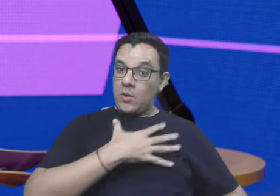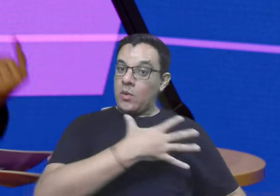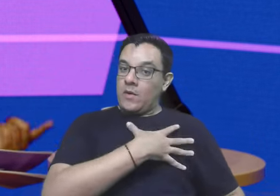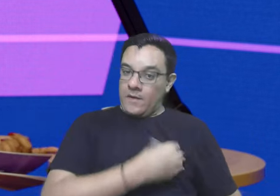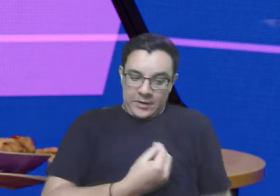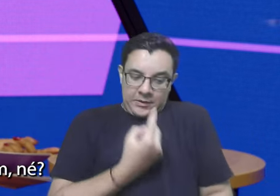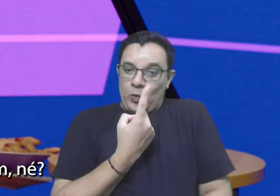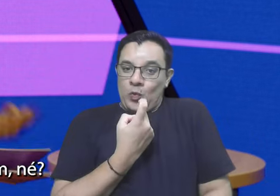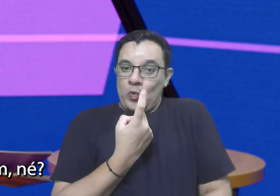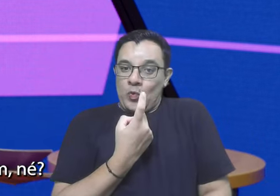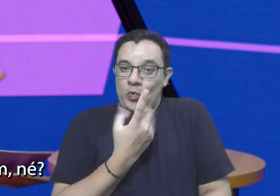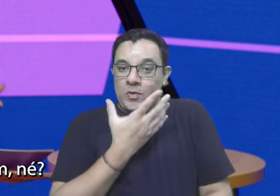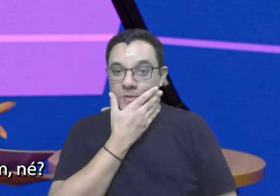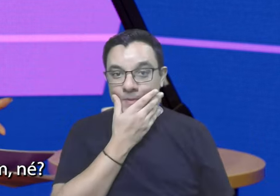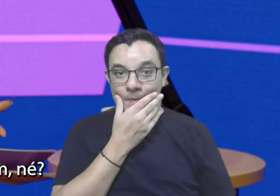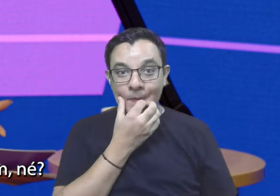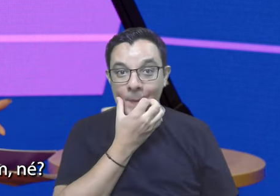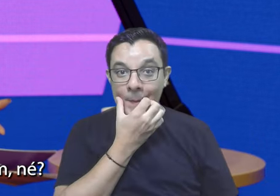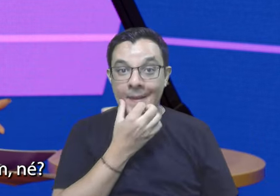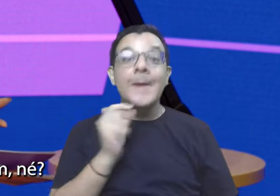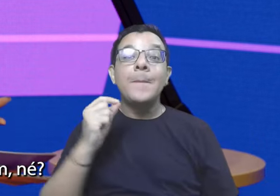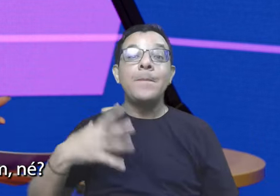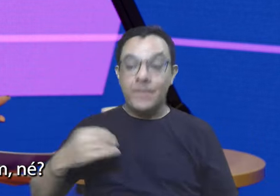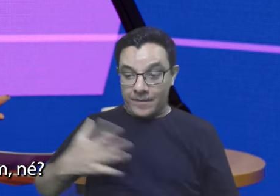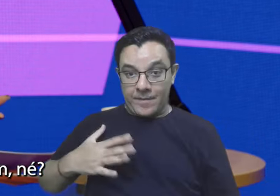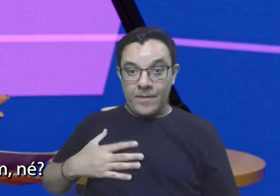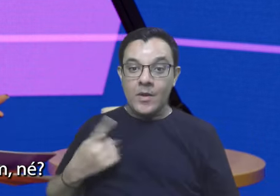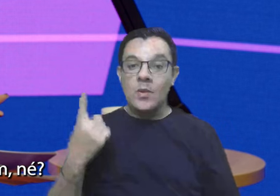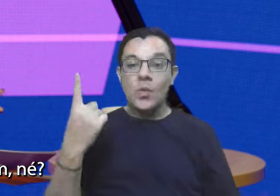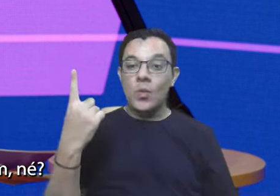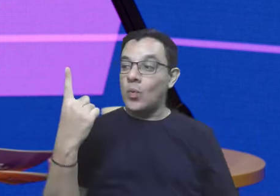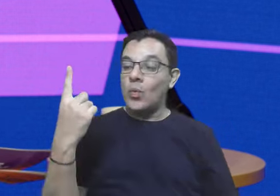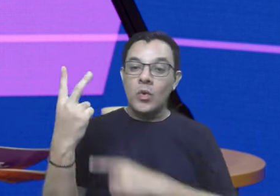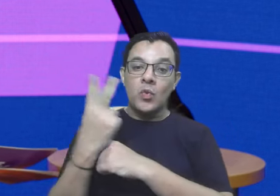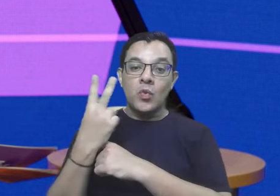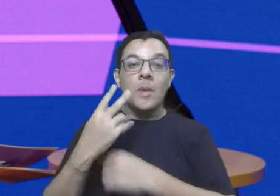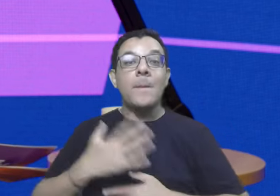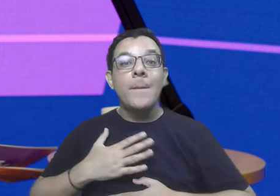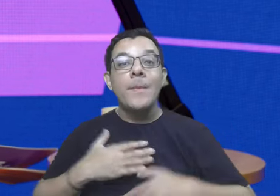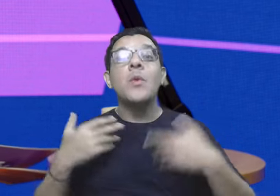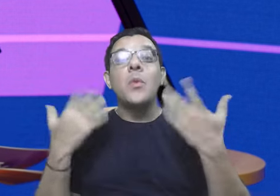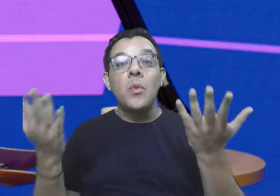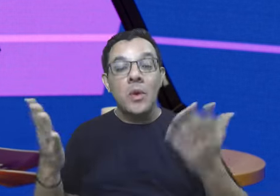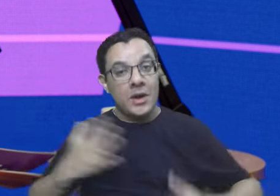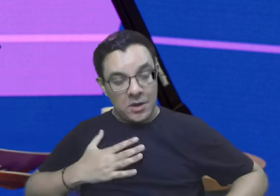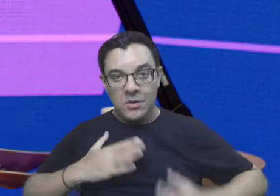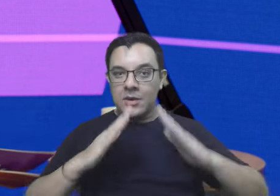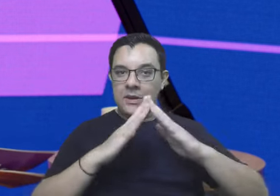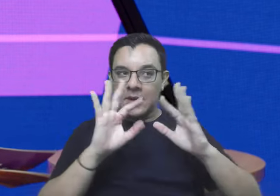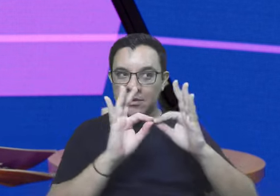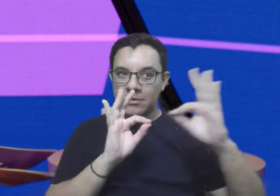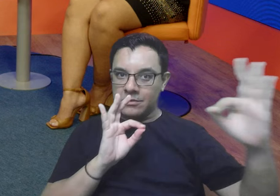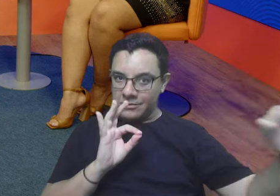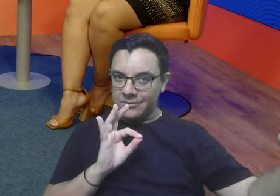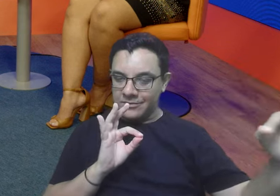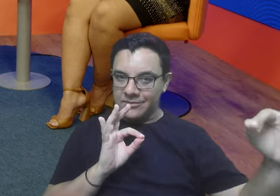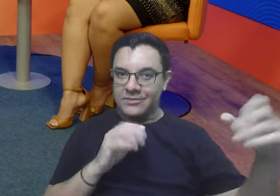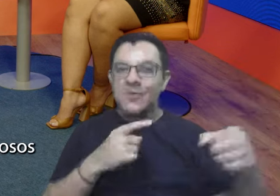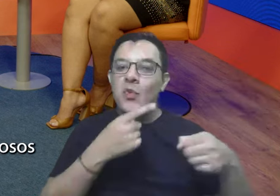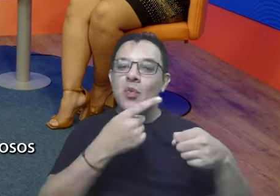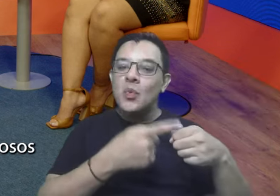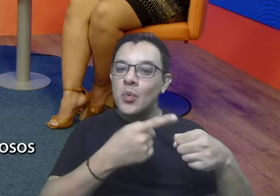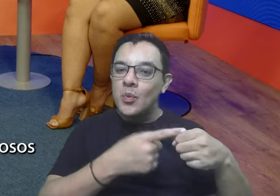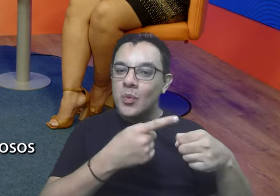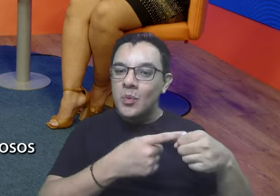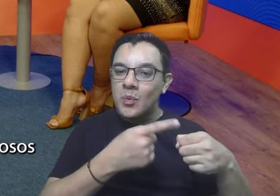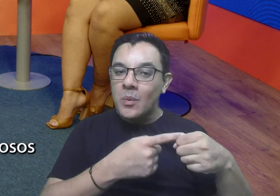tem um filho só eu falo quem vai cuidar de mim né Eu até moro moro no interior e recentemente